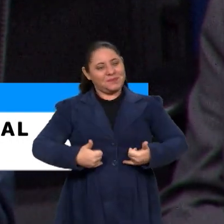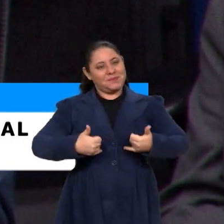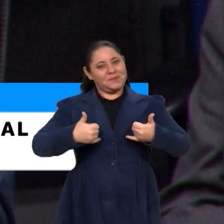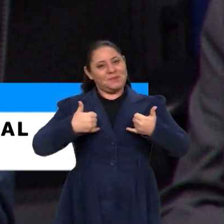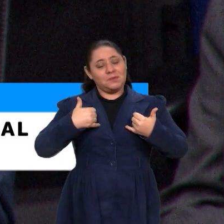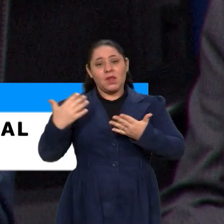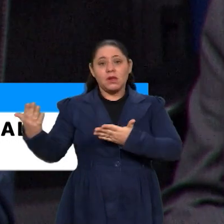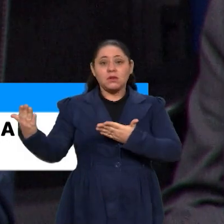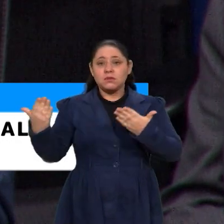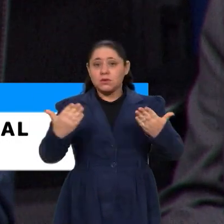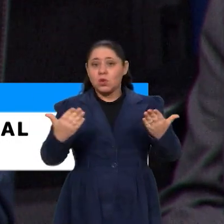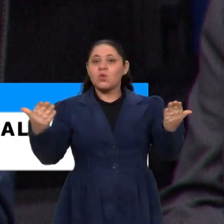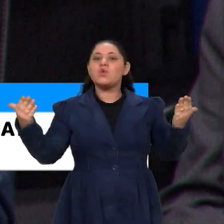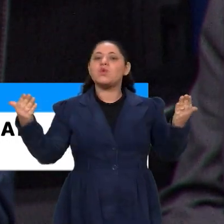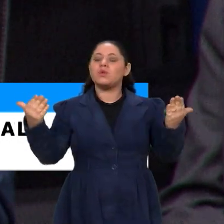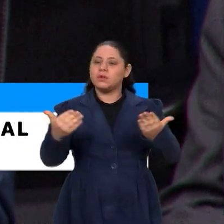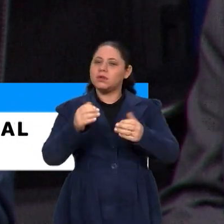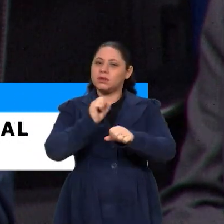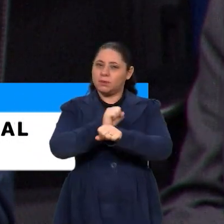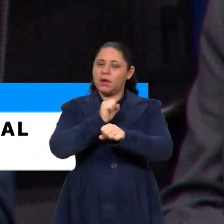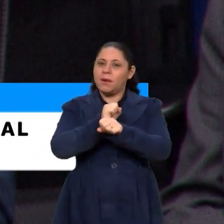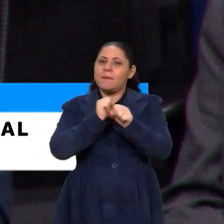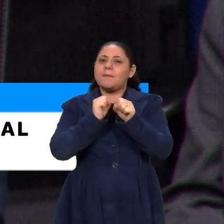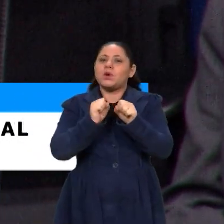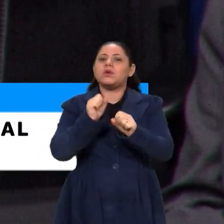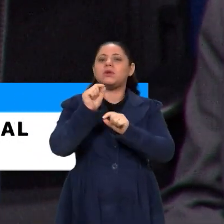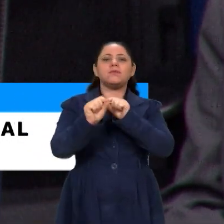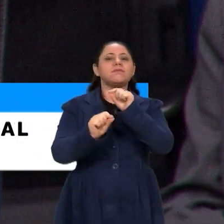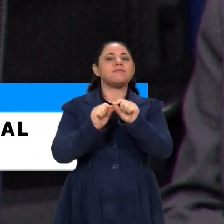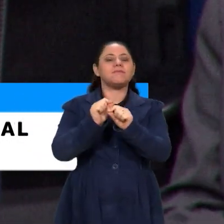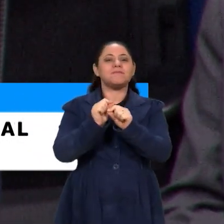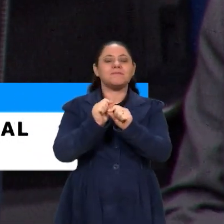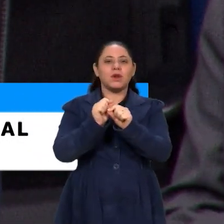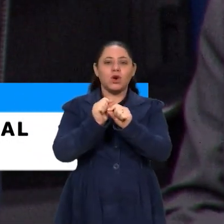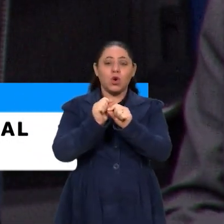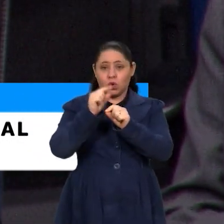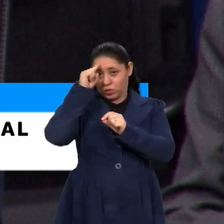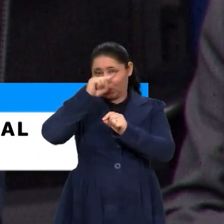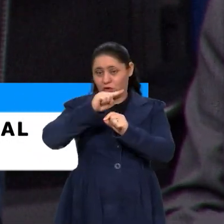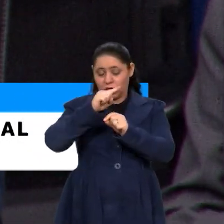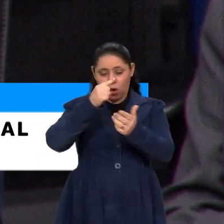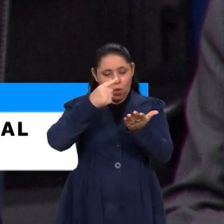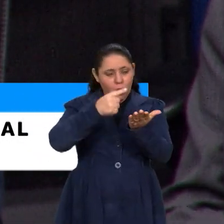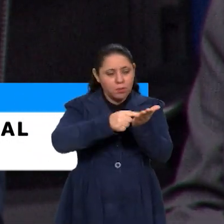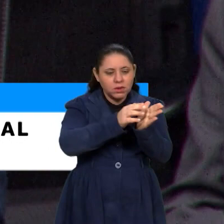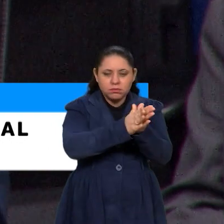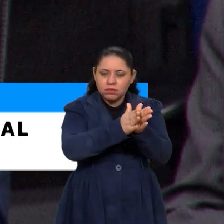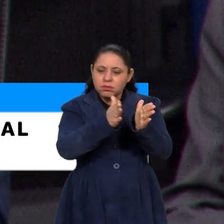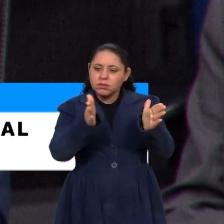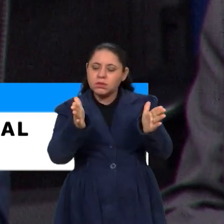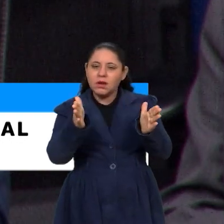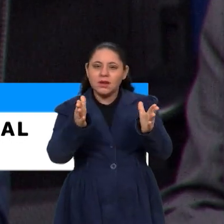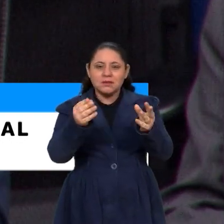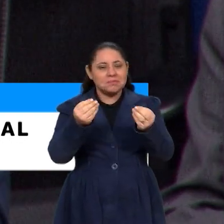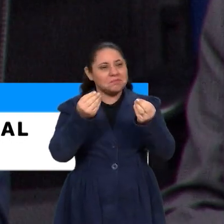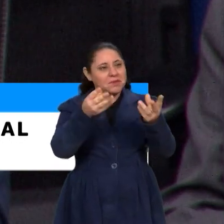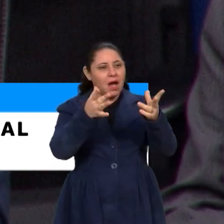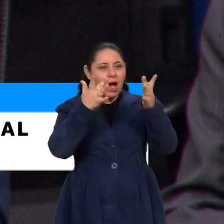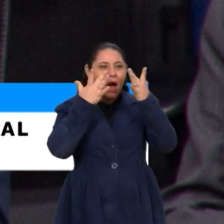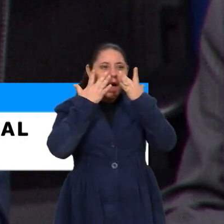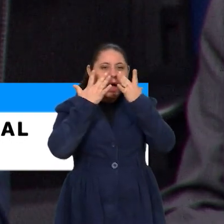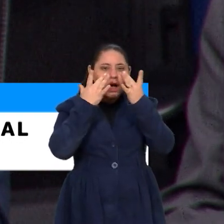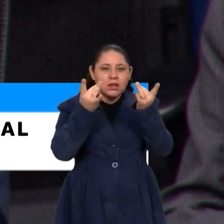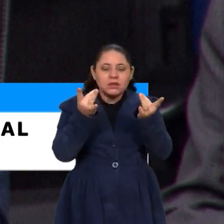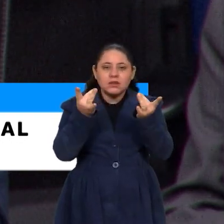enche de alegria em recebê-los. Esperamos poder, nesses dias que está aqui, retribuir